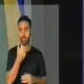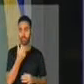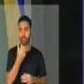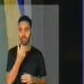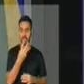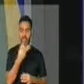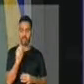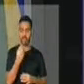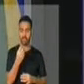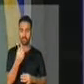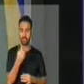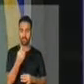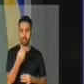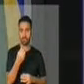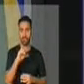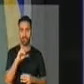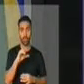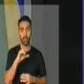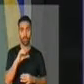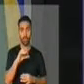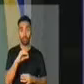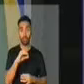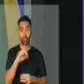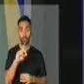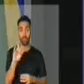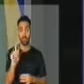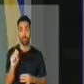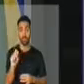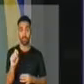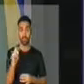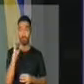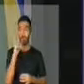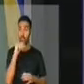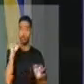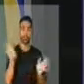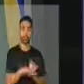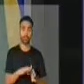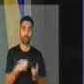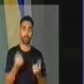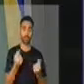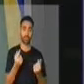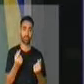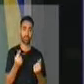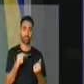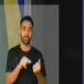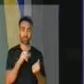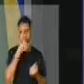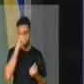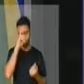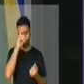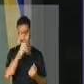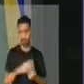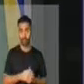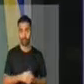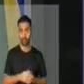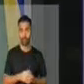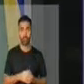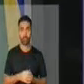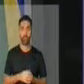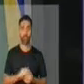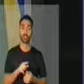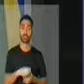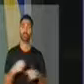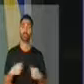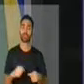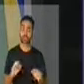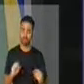60, 90 dias para o recurso chegar no hospital. E isso precisa ser